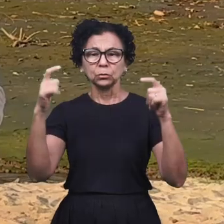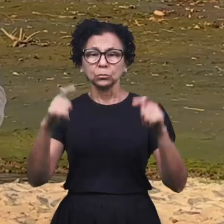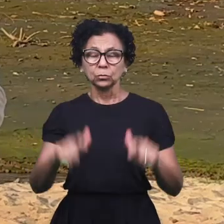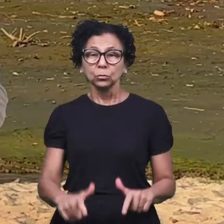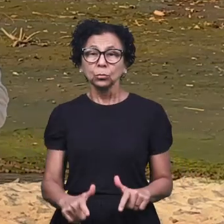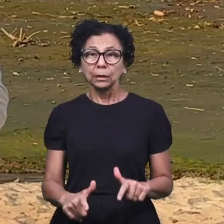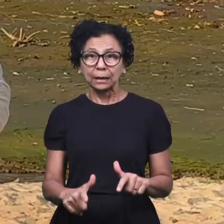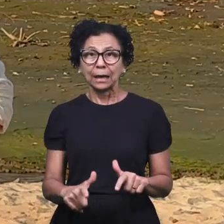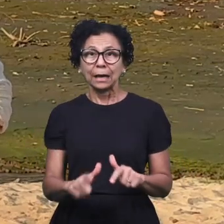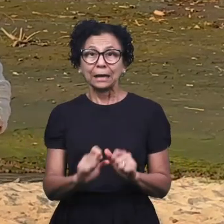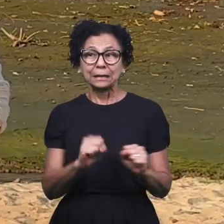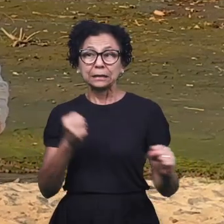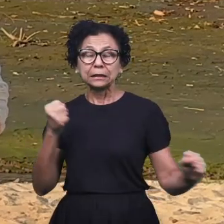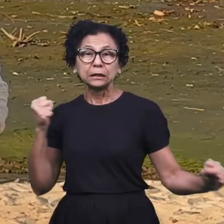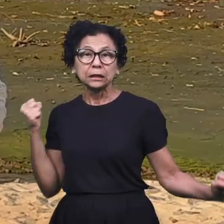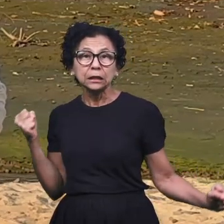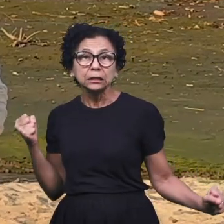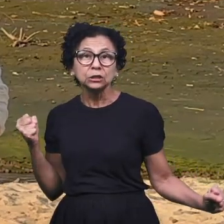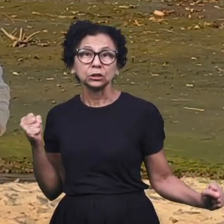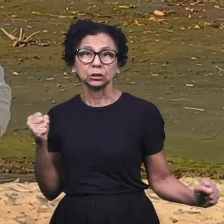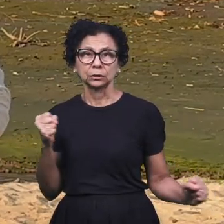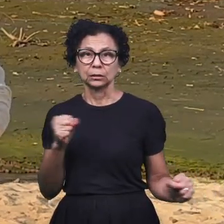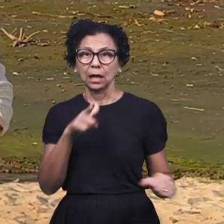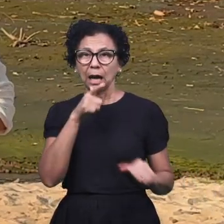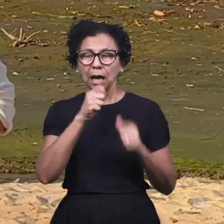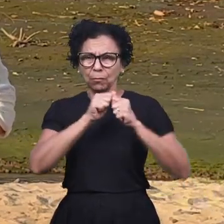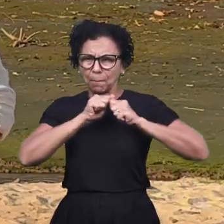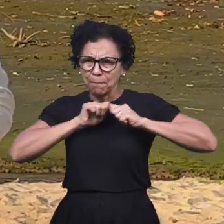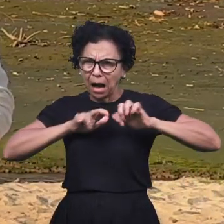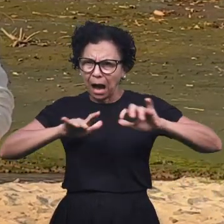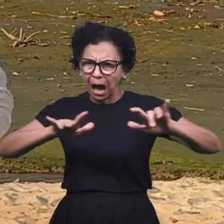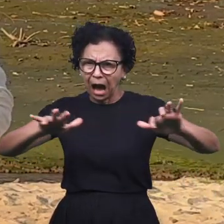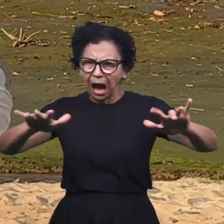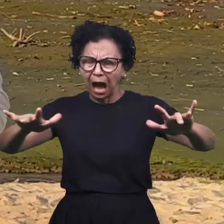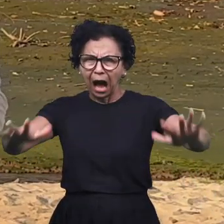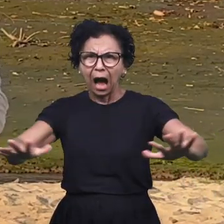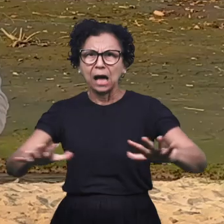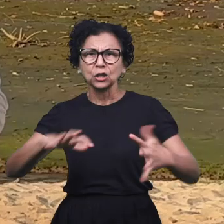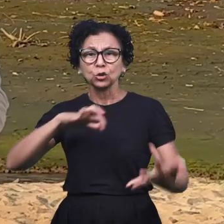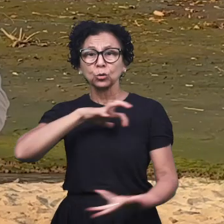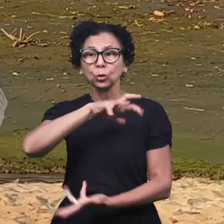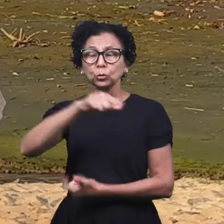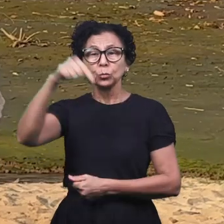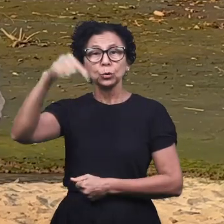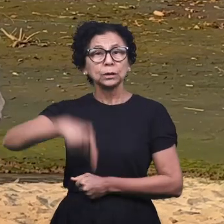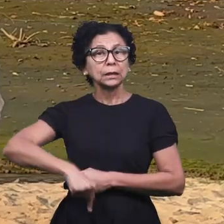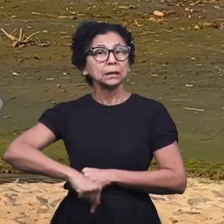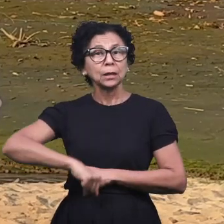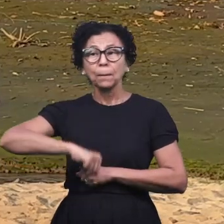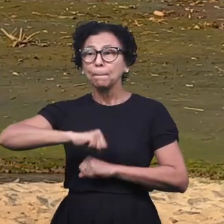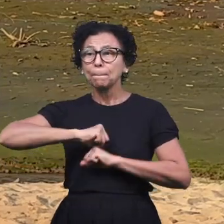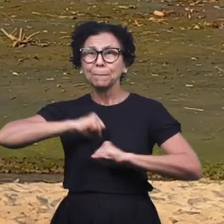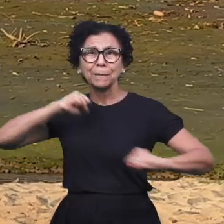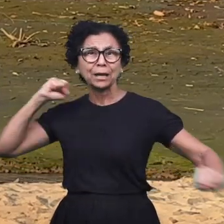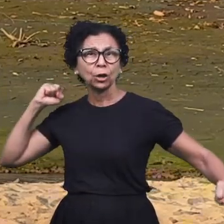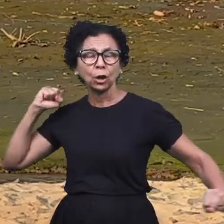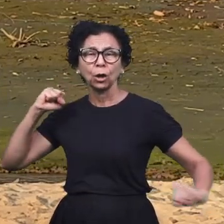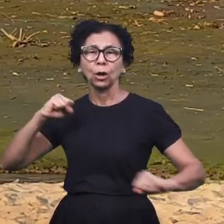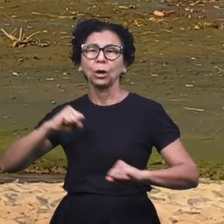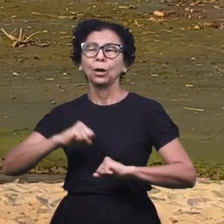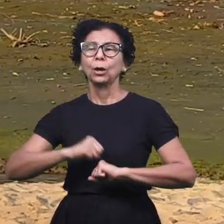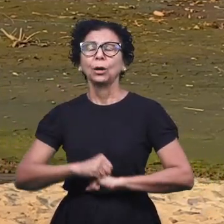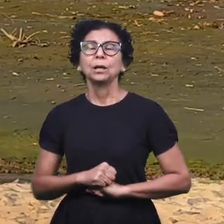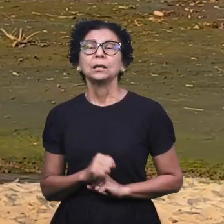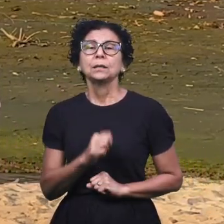do mundo e você não ter água para beber, água potável, água de boa qualidade. Esse tem sido um dos efeitos